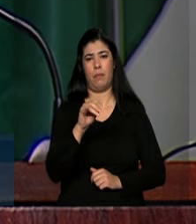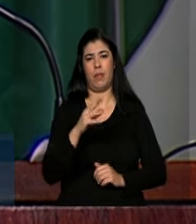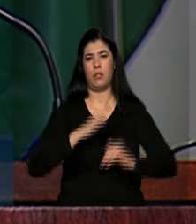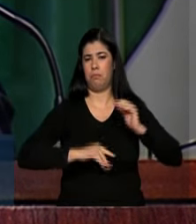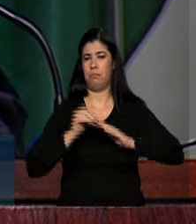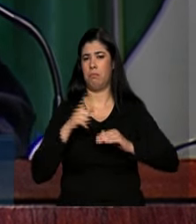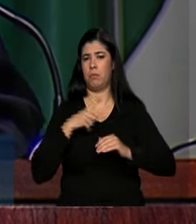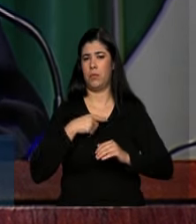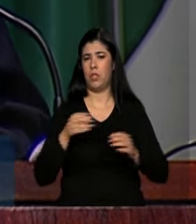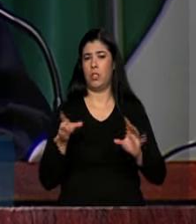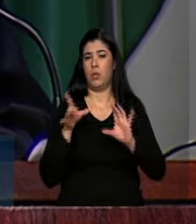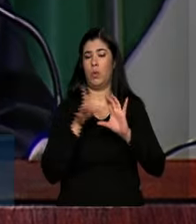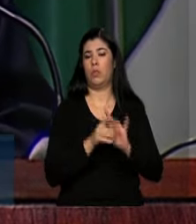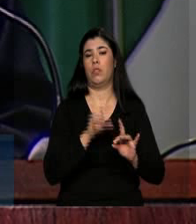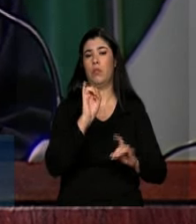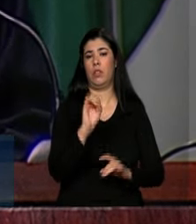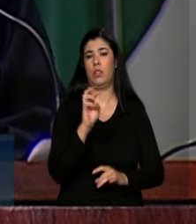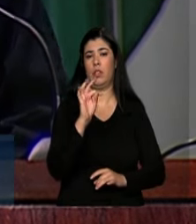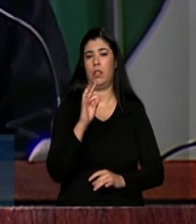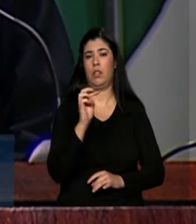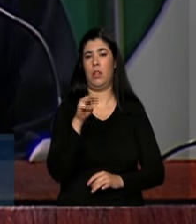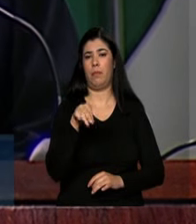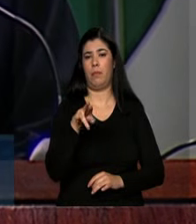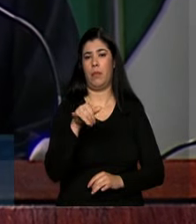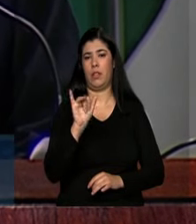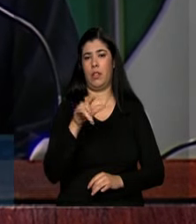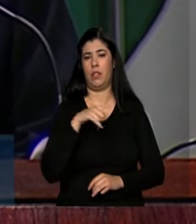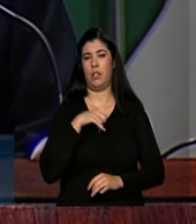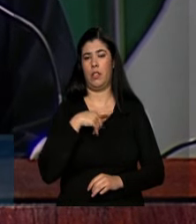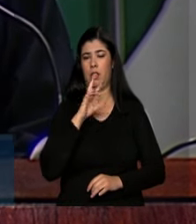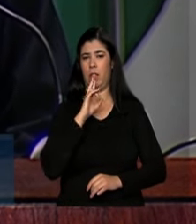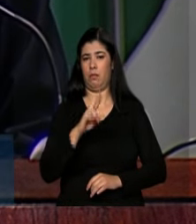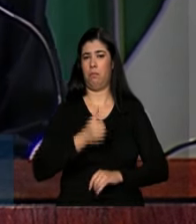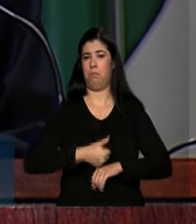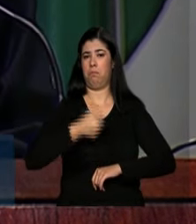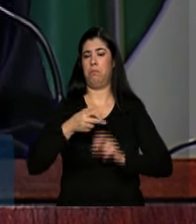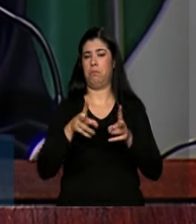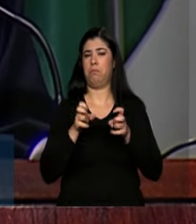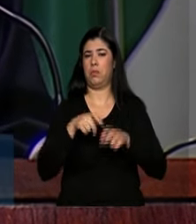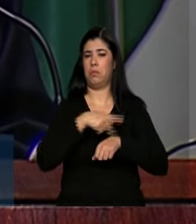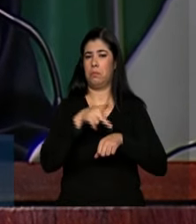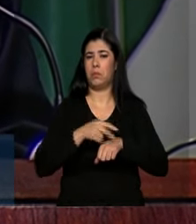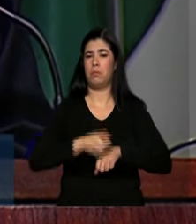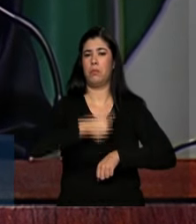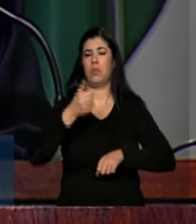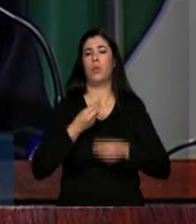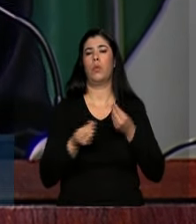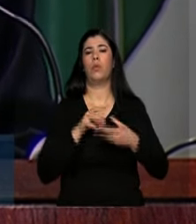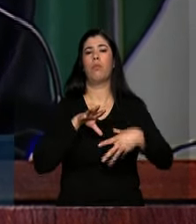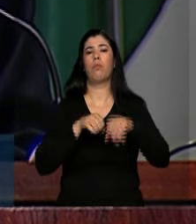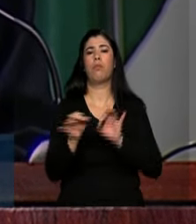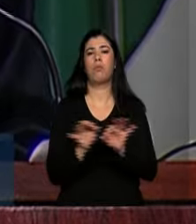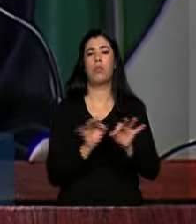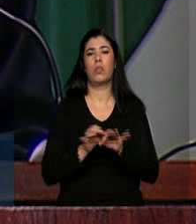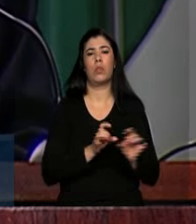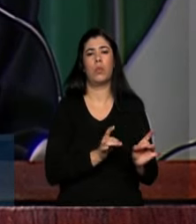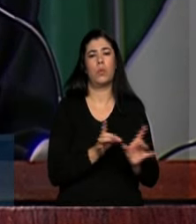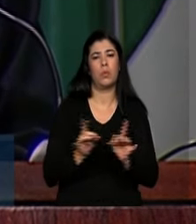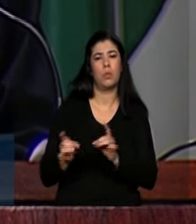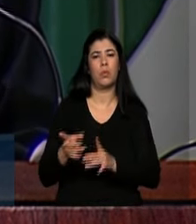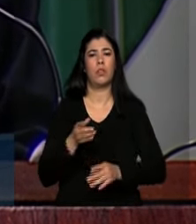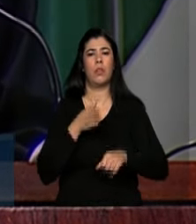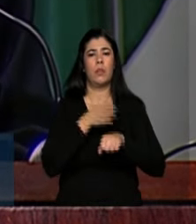o objetivo de obter resultados significativos e perceptíveis para o país na forma de mais comércio,